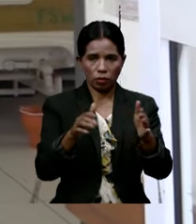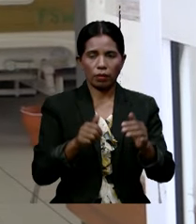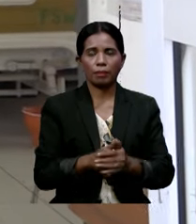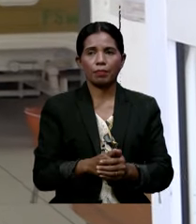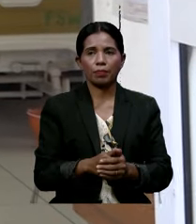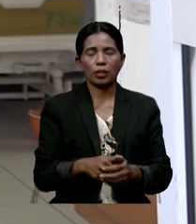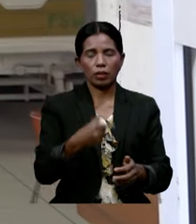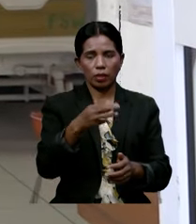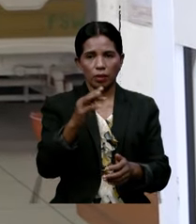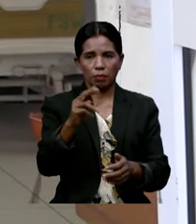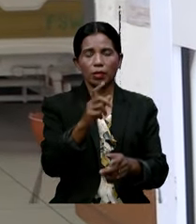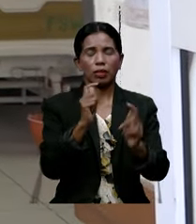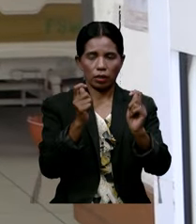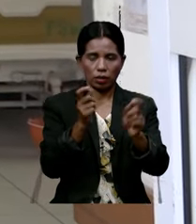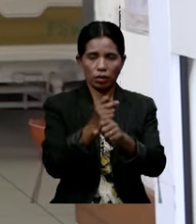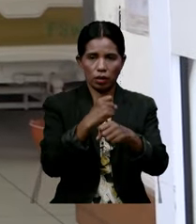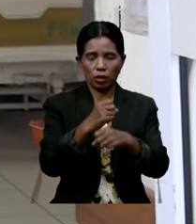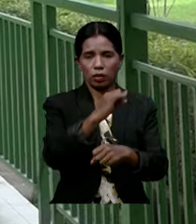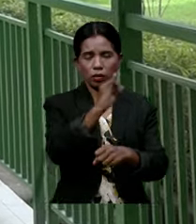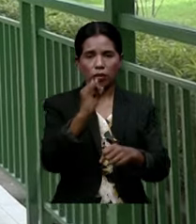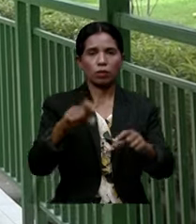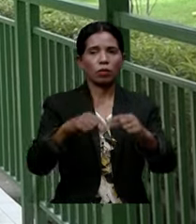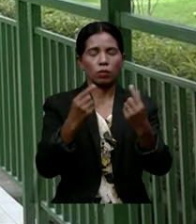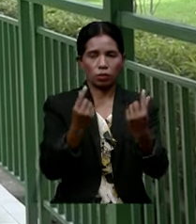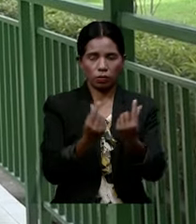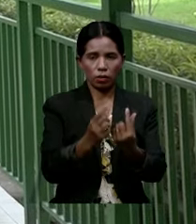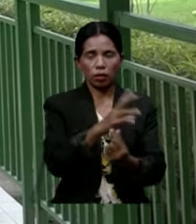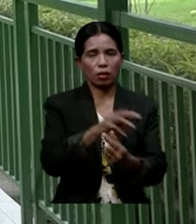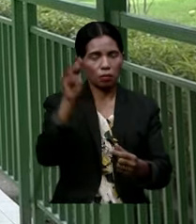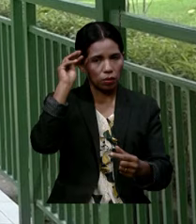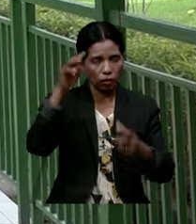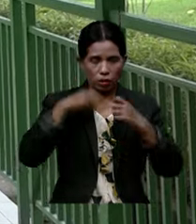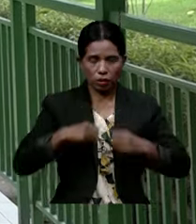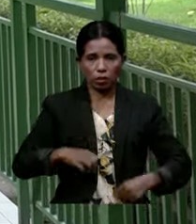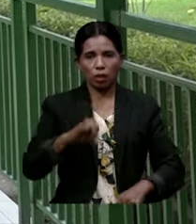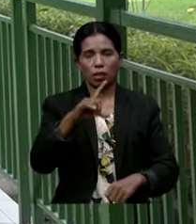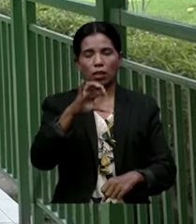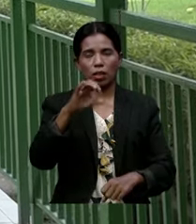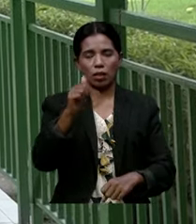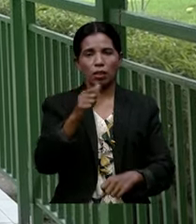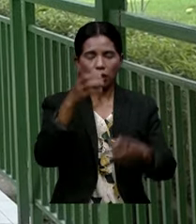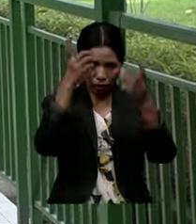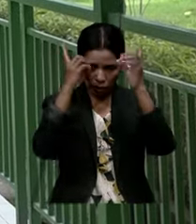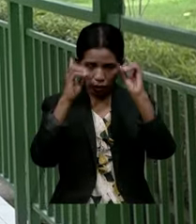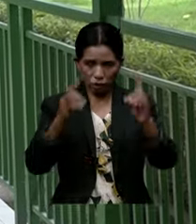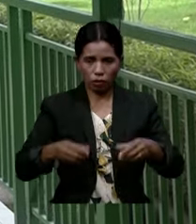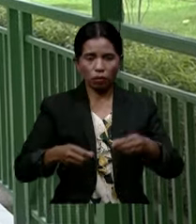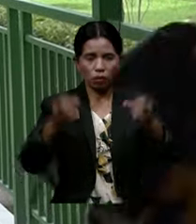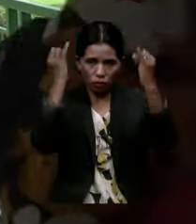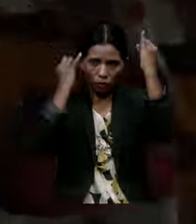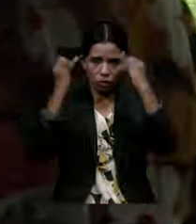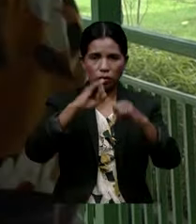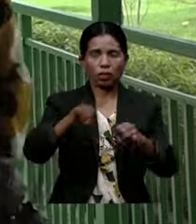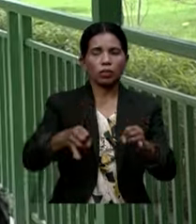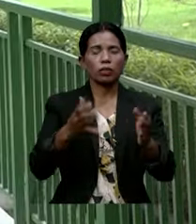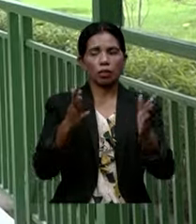de ne, GMN Mos atenta tu halo entrevista o equipa integrado nebe ministra saúde ele dos Reis Amaral de Siriona tu foi informação ba